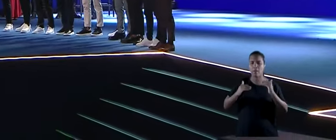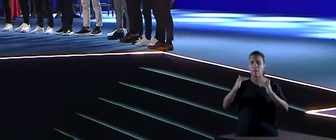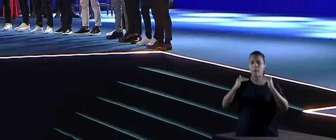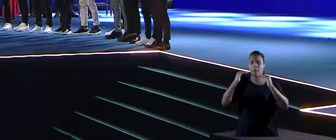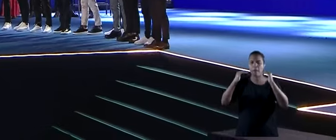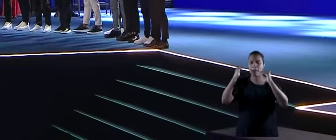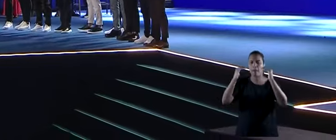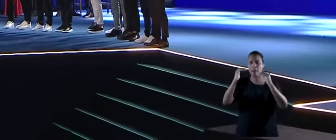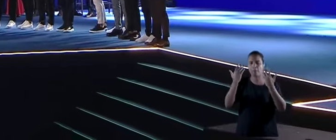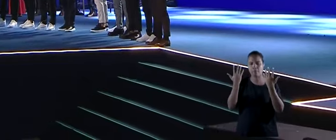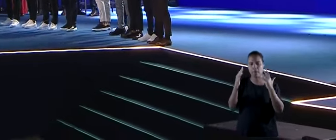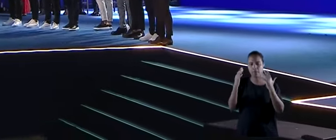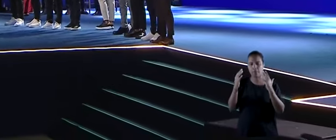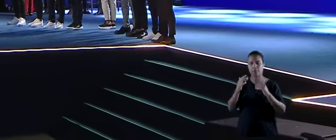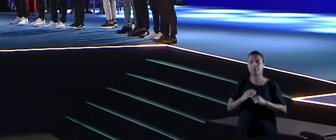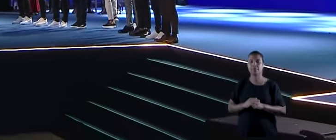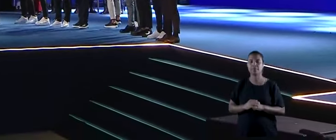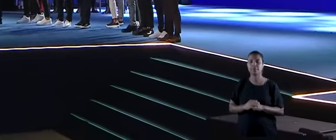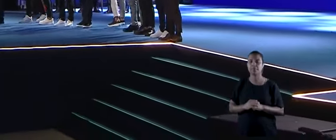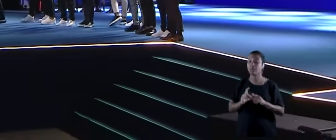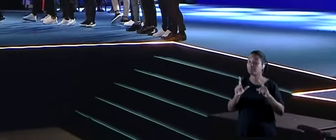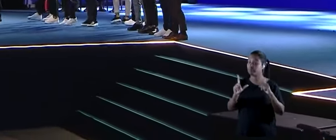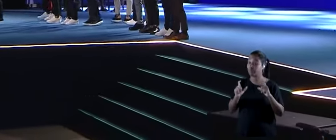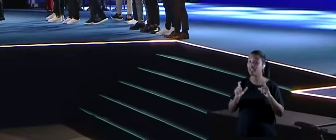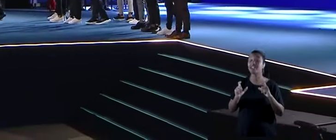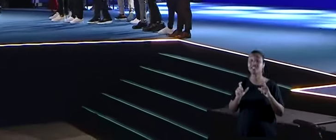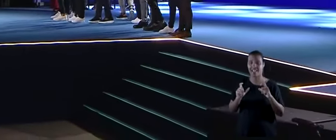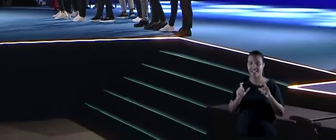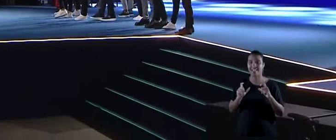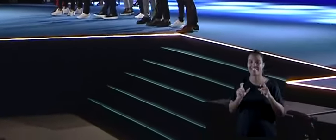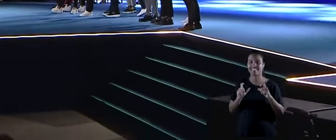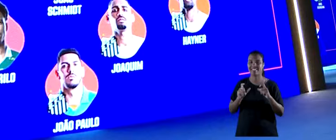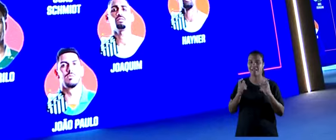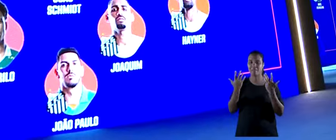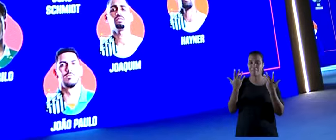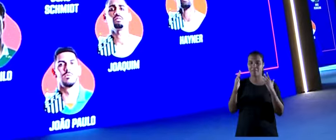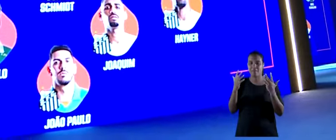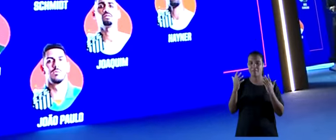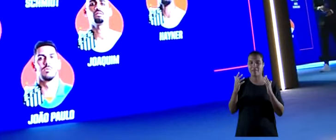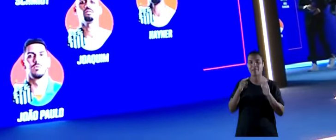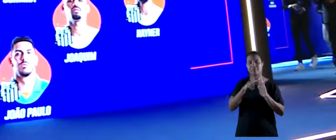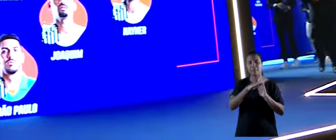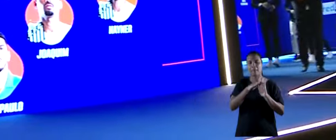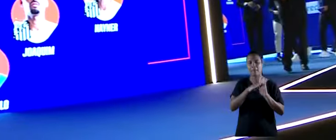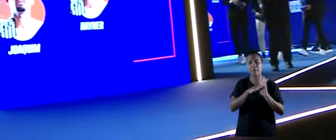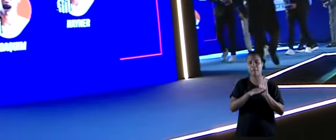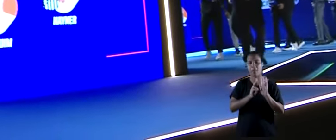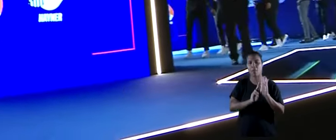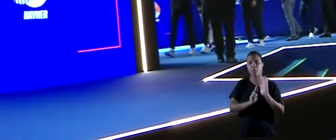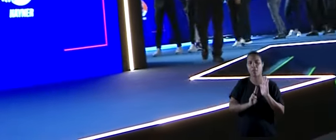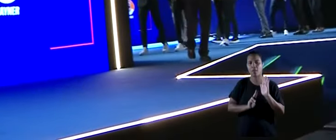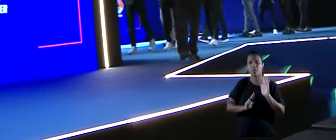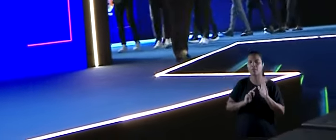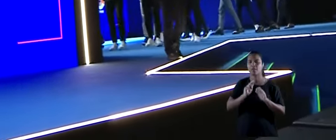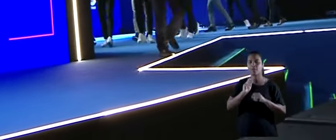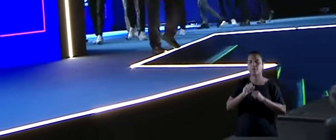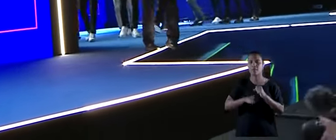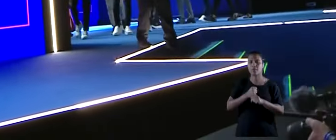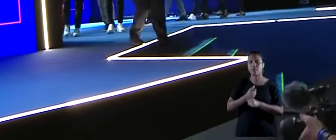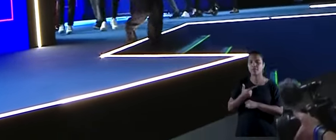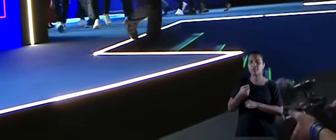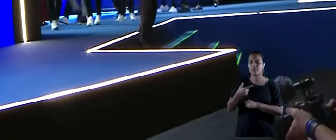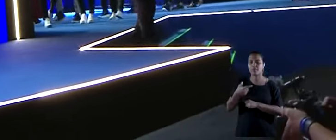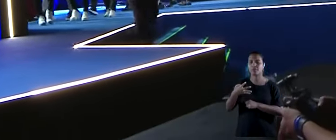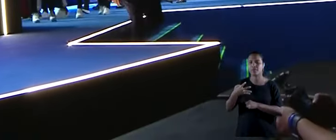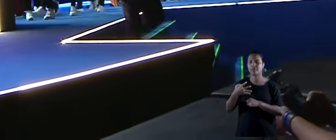eleitos. Muito bem, os meninos tiraram. Senhoras e senhores, a seleção do Paulistão Sicredi 2024. Parabéns a todos